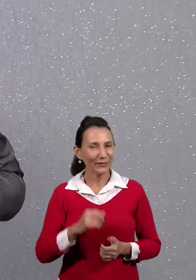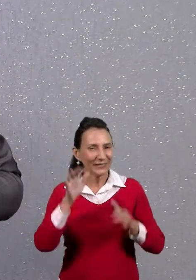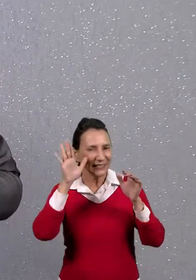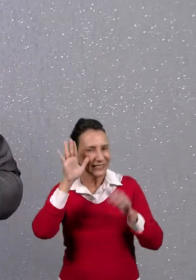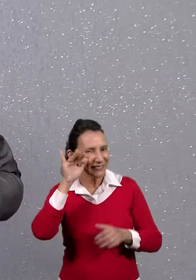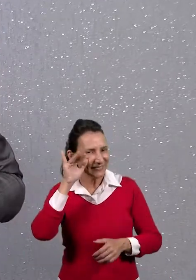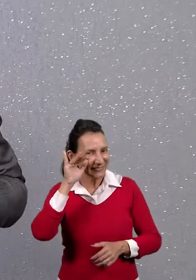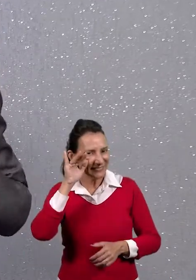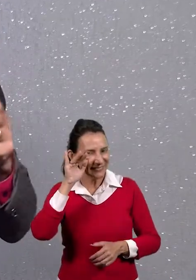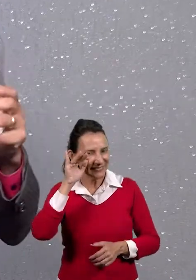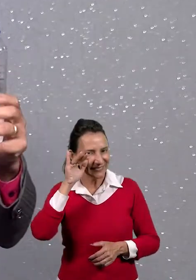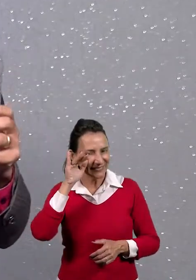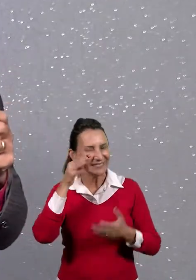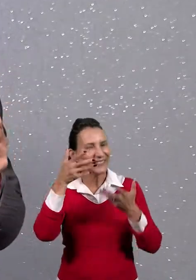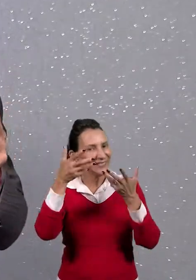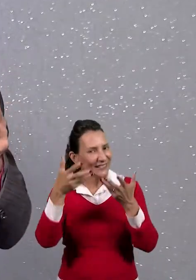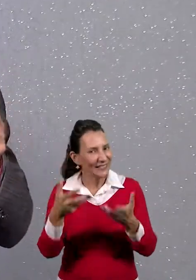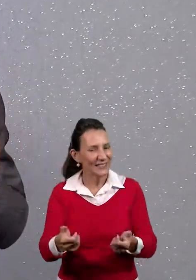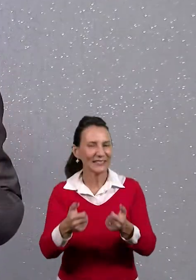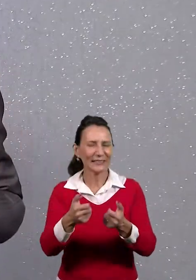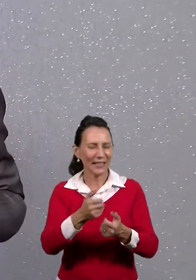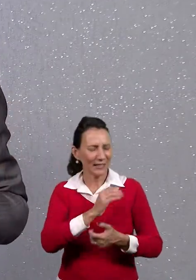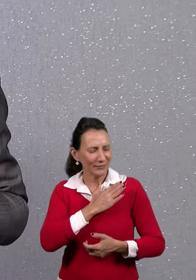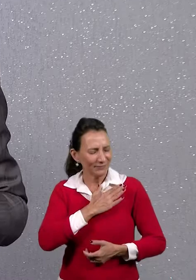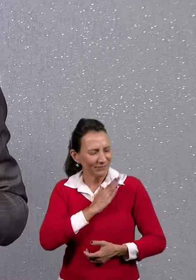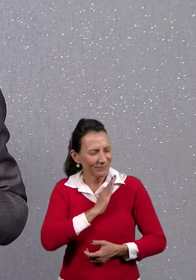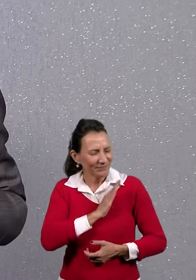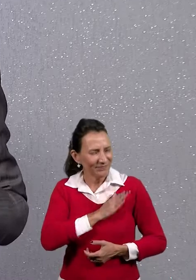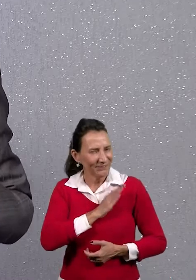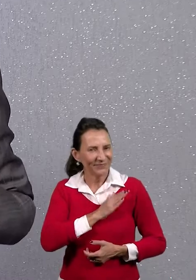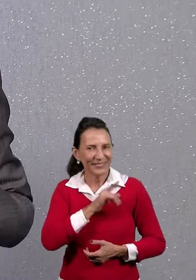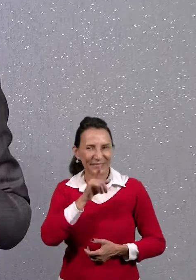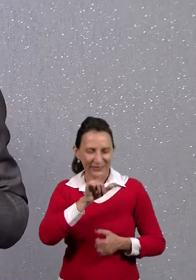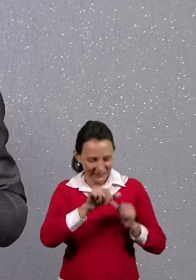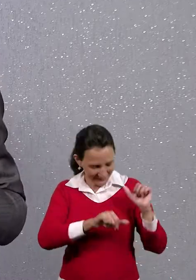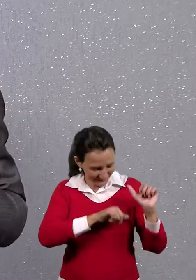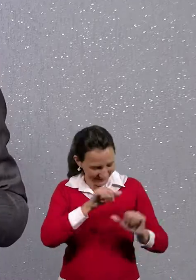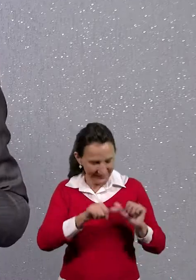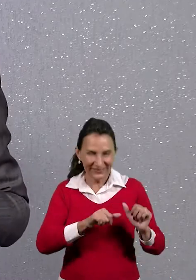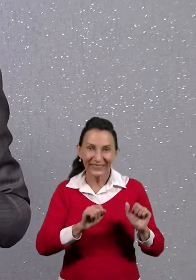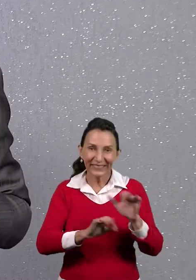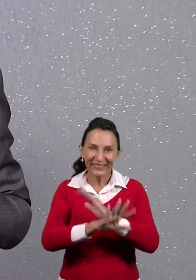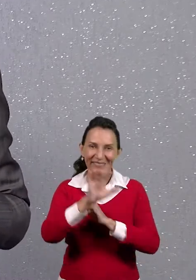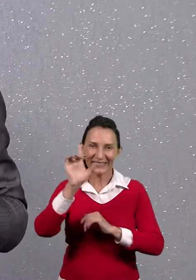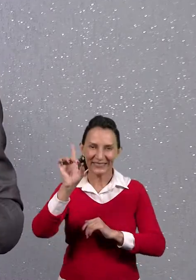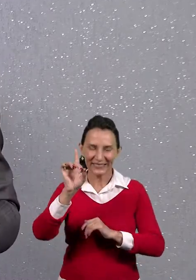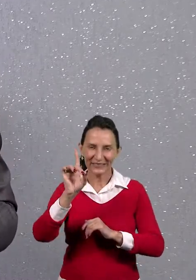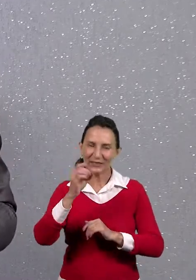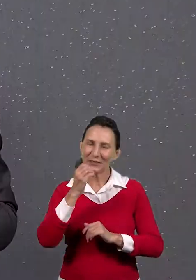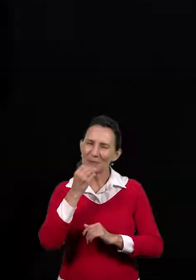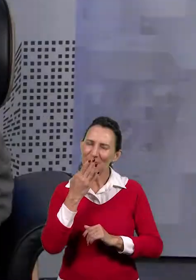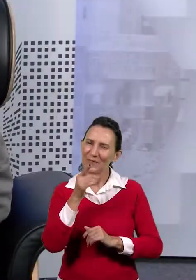e aceitar no seu coração e vai ser transformado para a glória de Deus. Seja uma bênção.